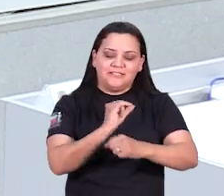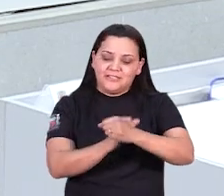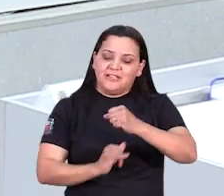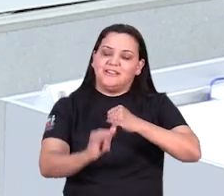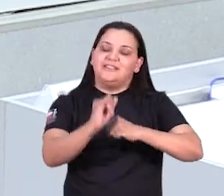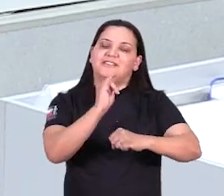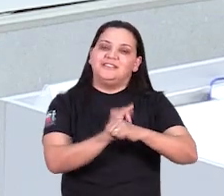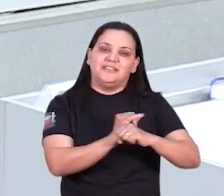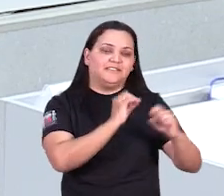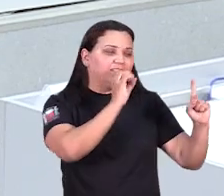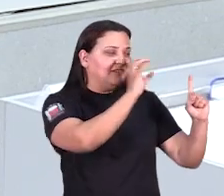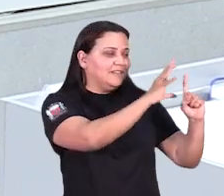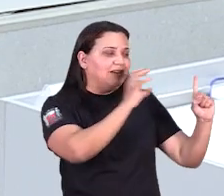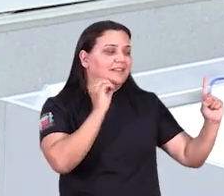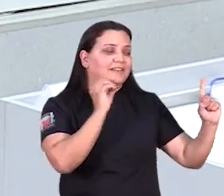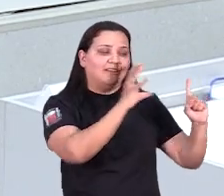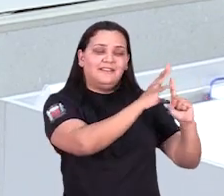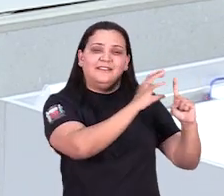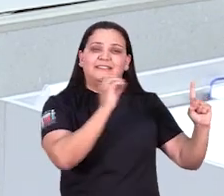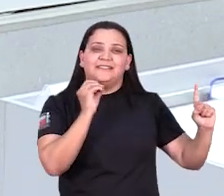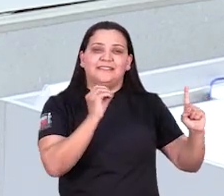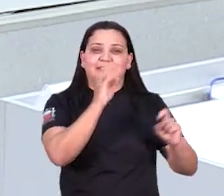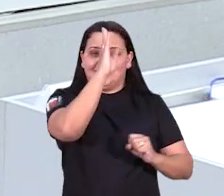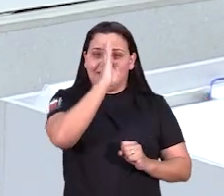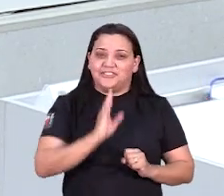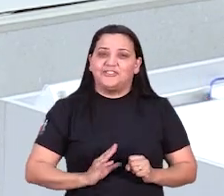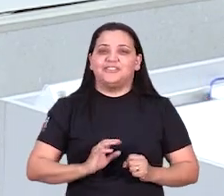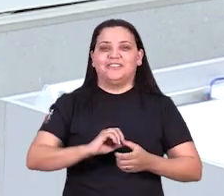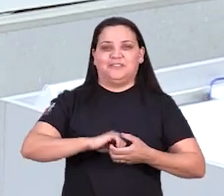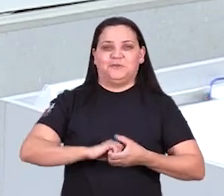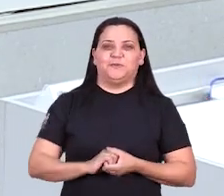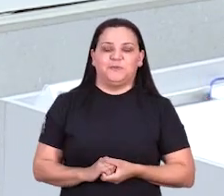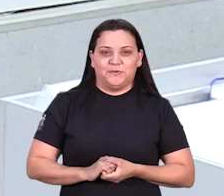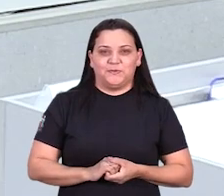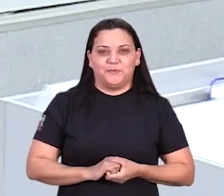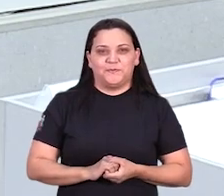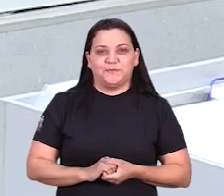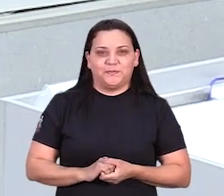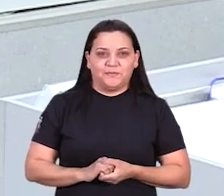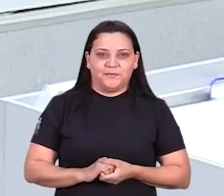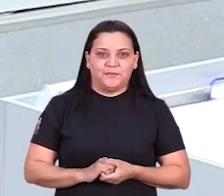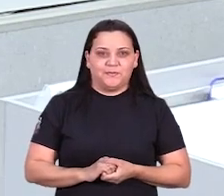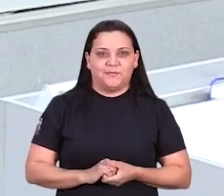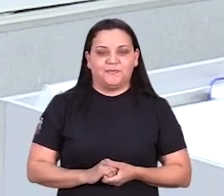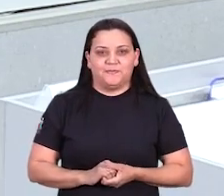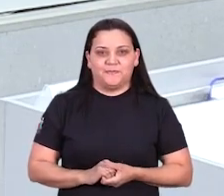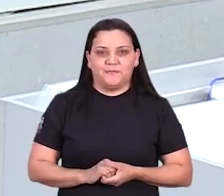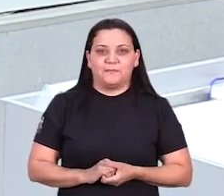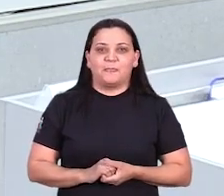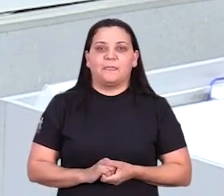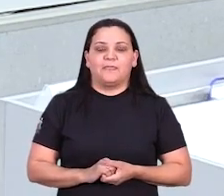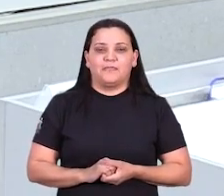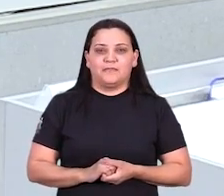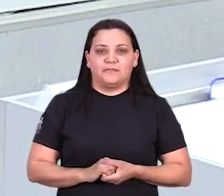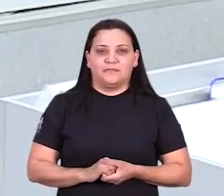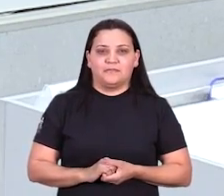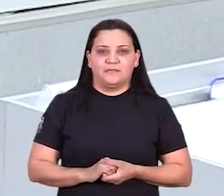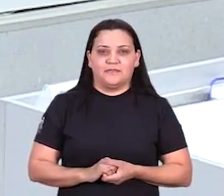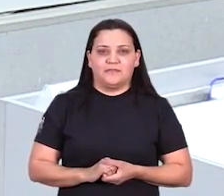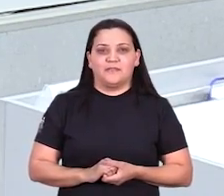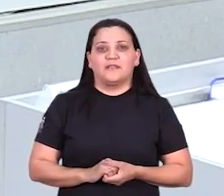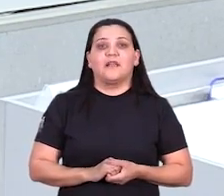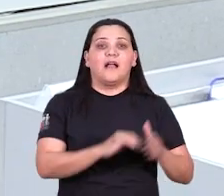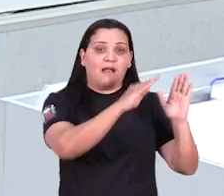coletivos municipais, oferta de usuários de acesso gratuito à internet sem fio.